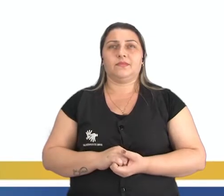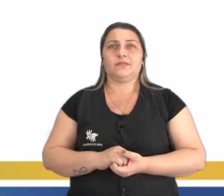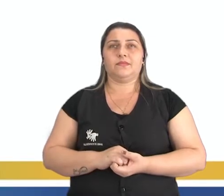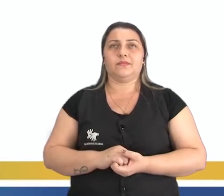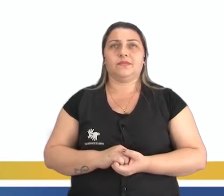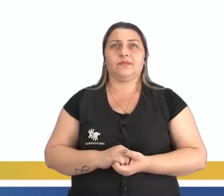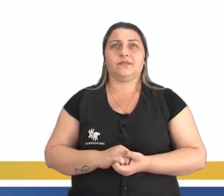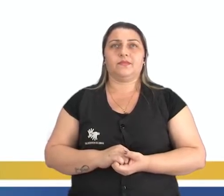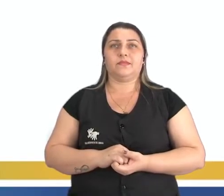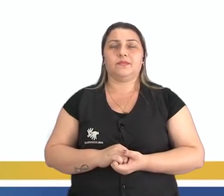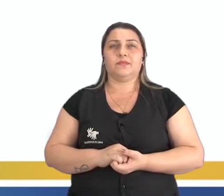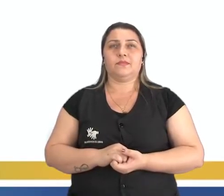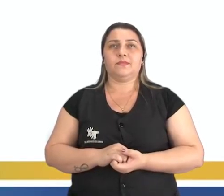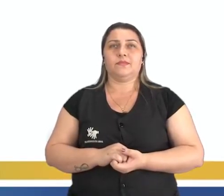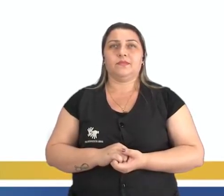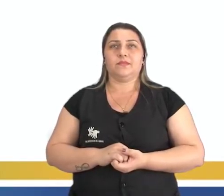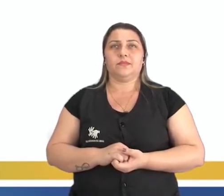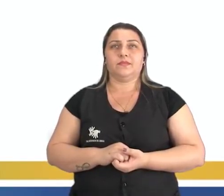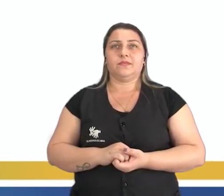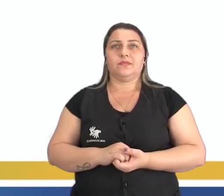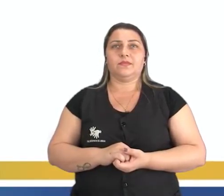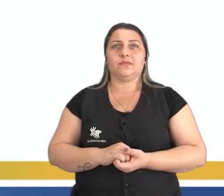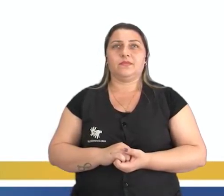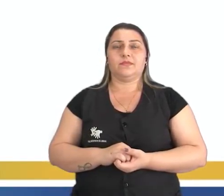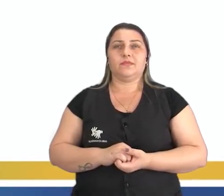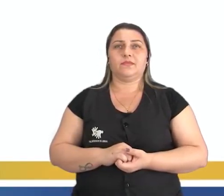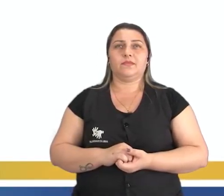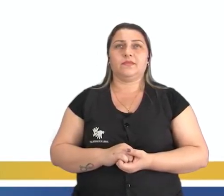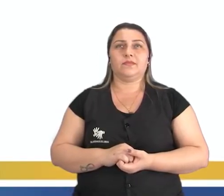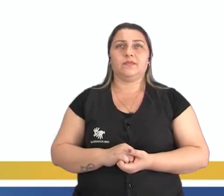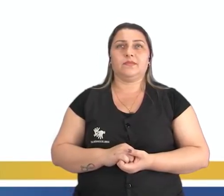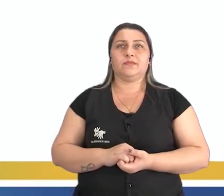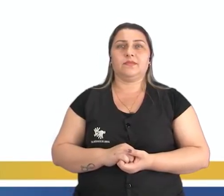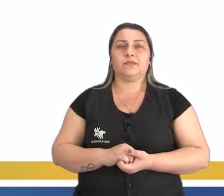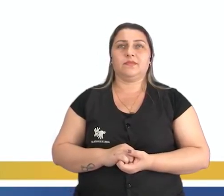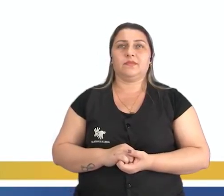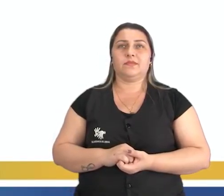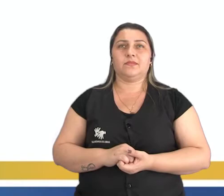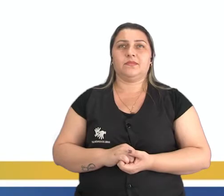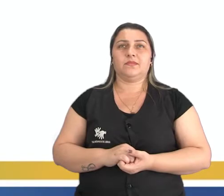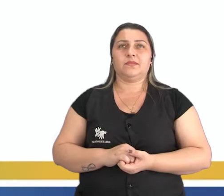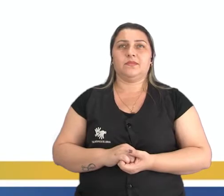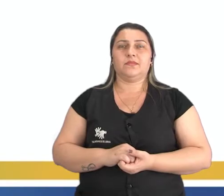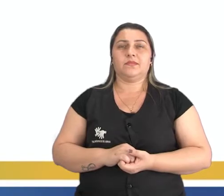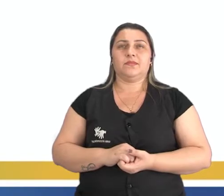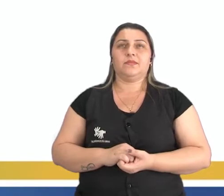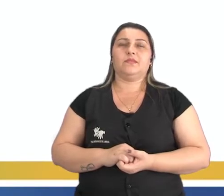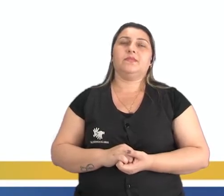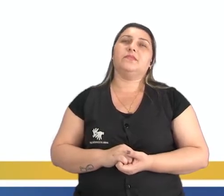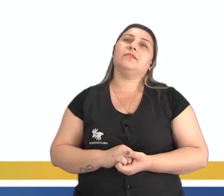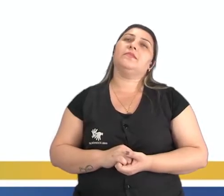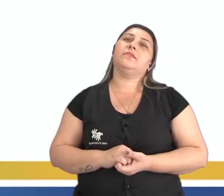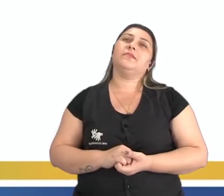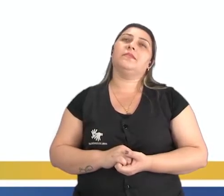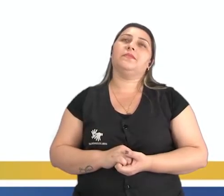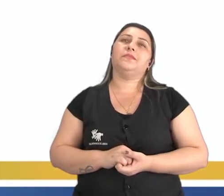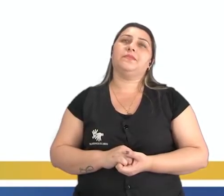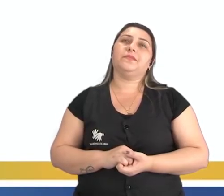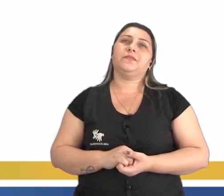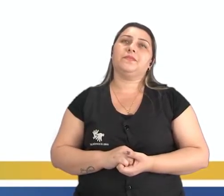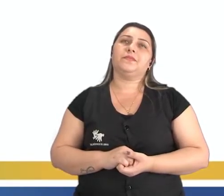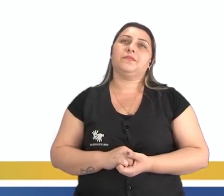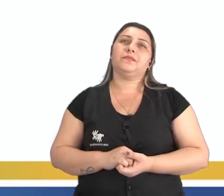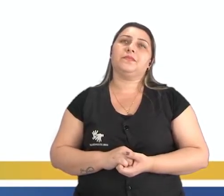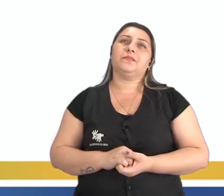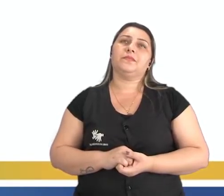aquele baile até a última track. E eles saíram resmungando com suor e pernas bambas. Um pouco de fé, um pouco de dor, motivado